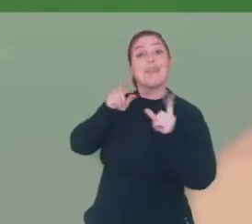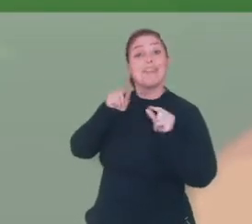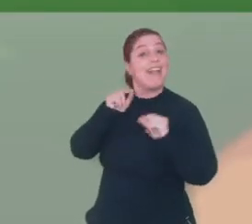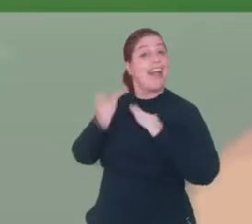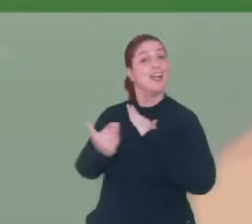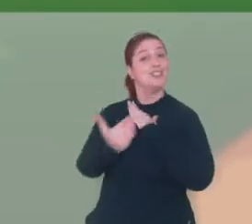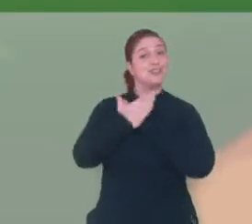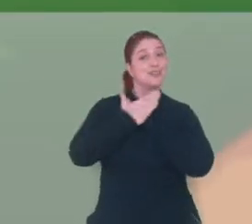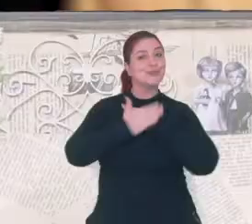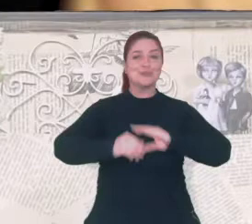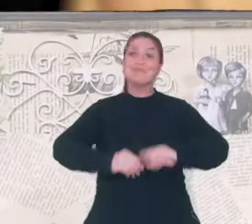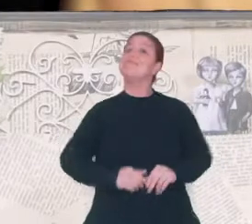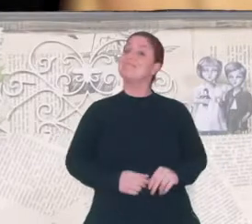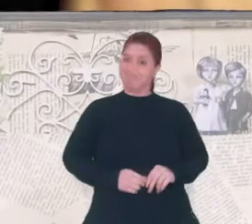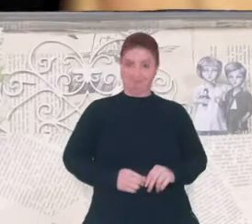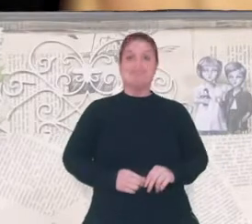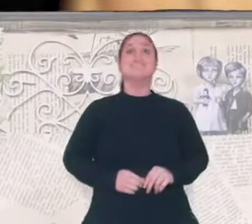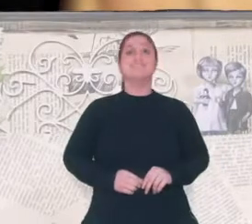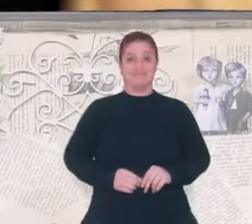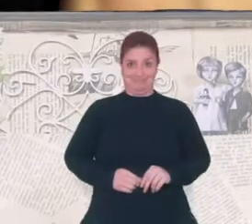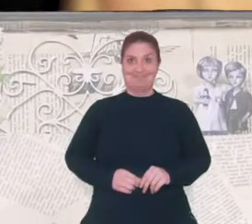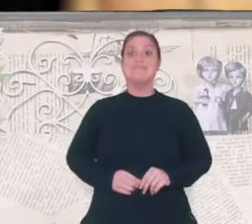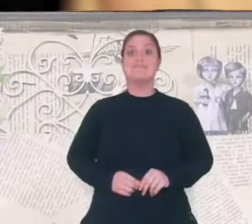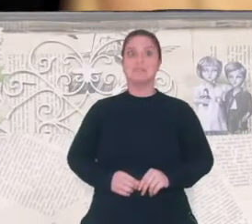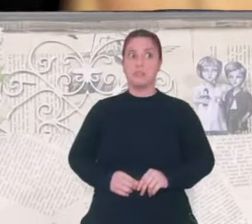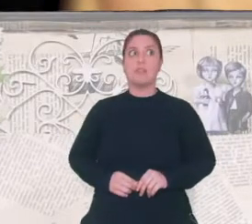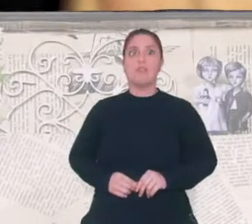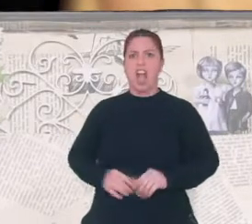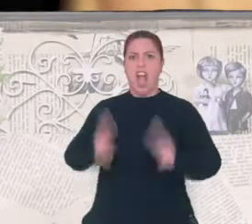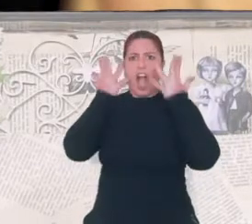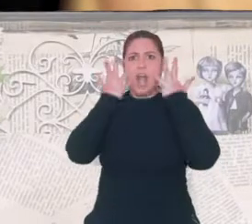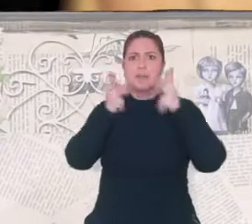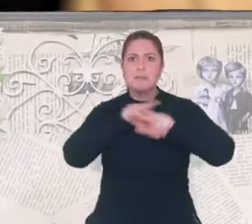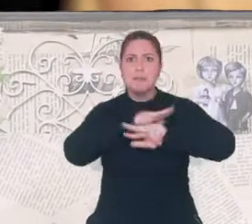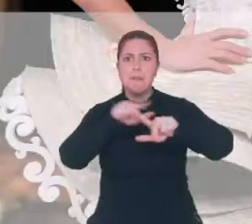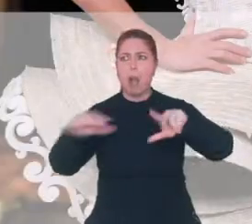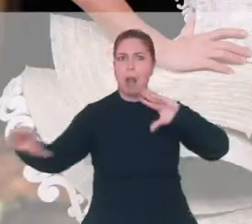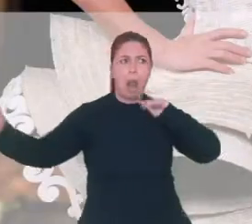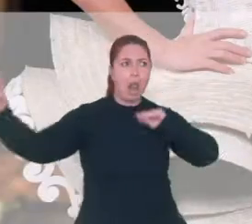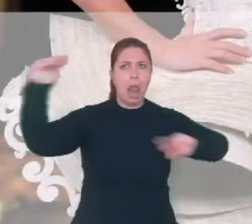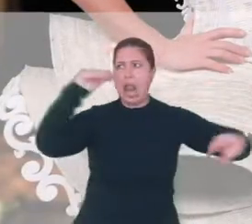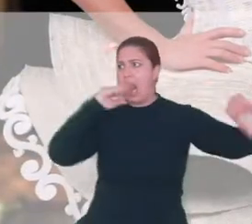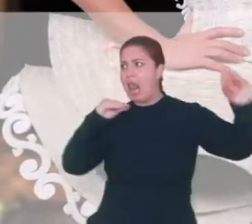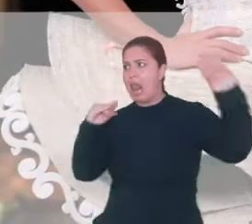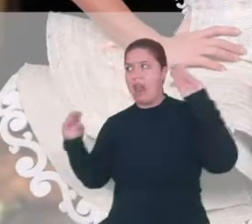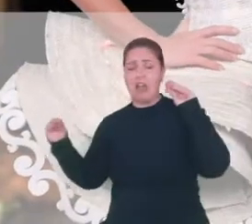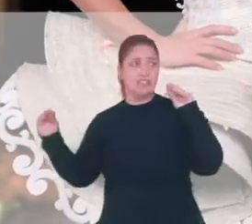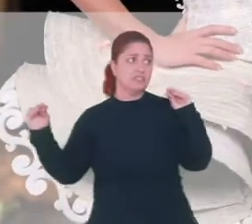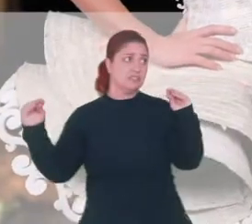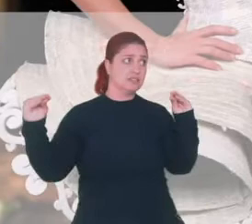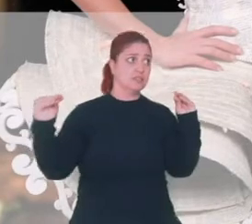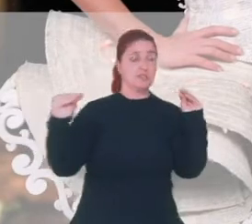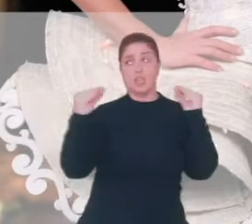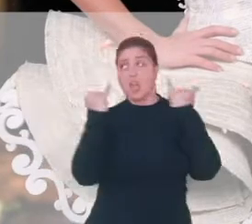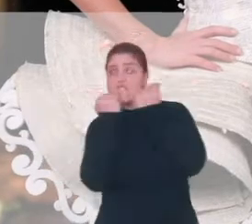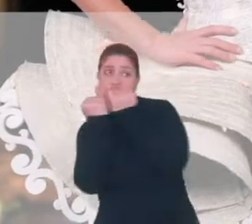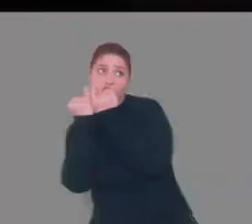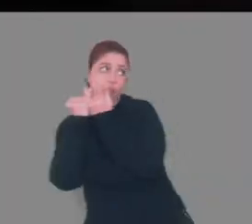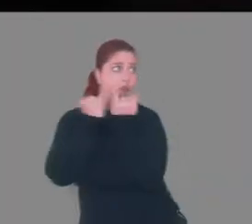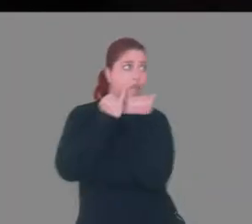ajudou. Deu falatório, deu